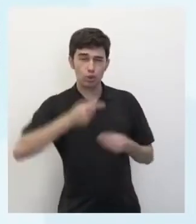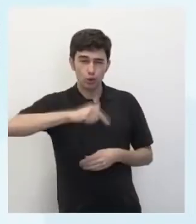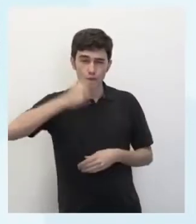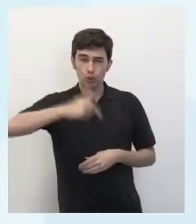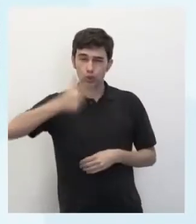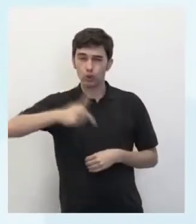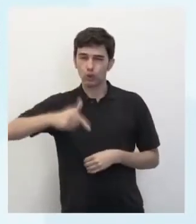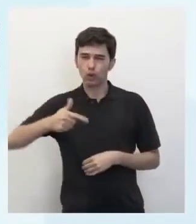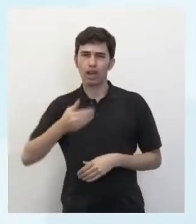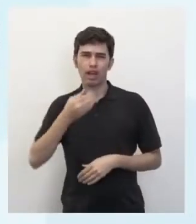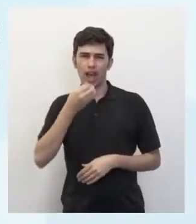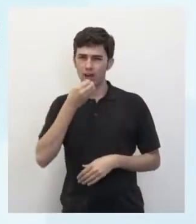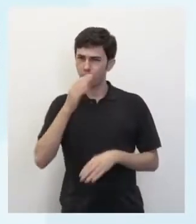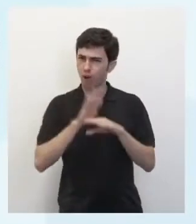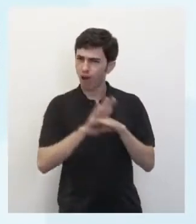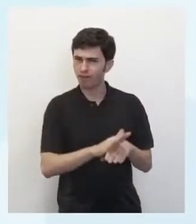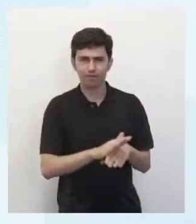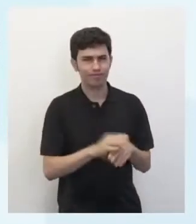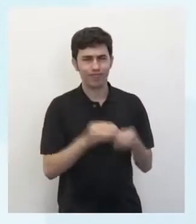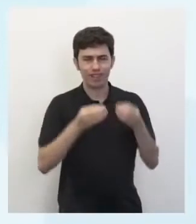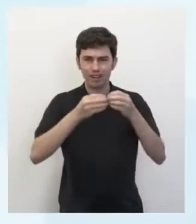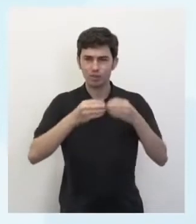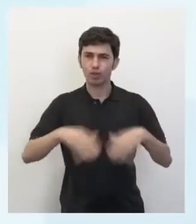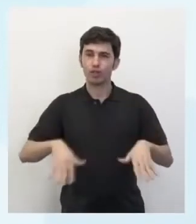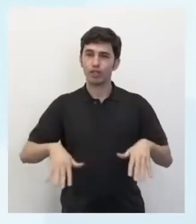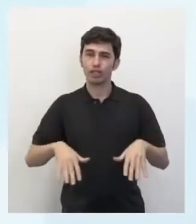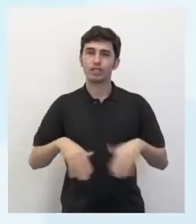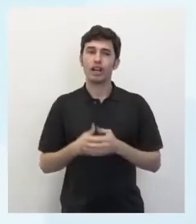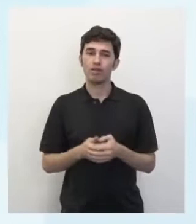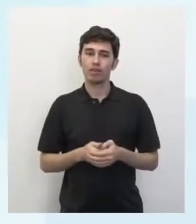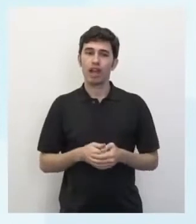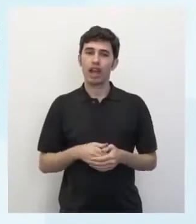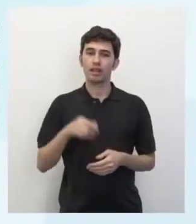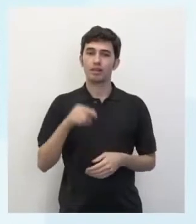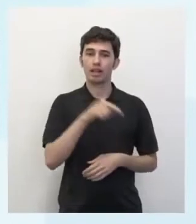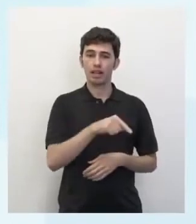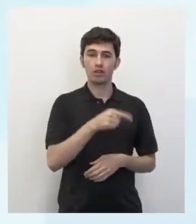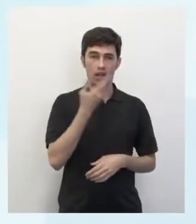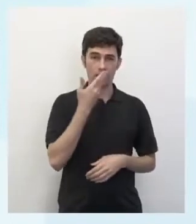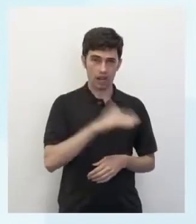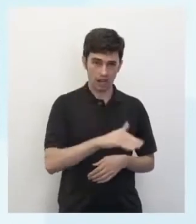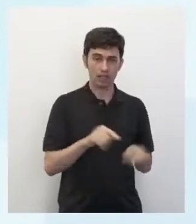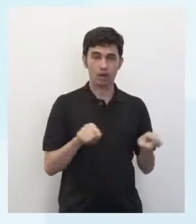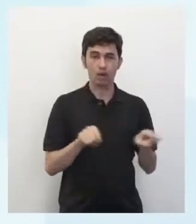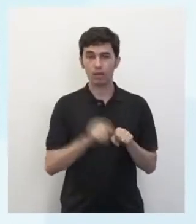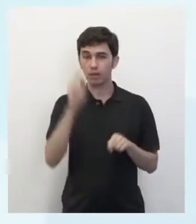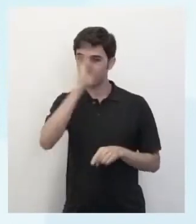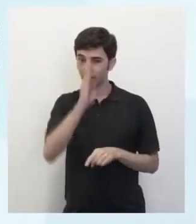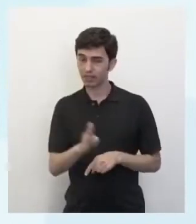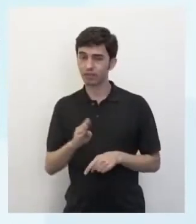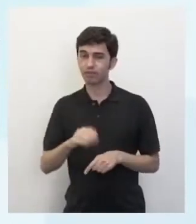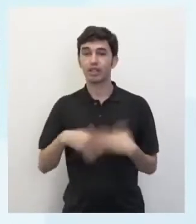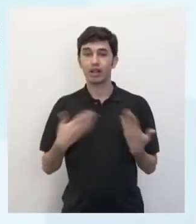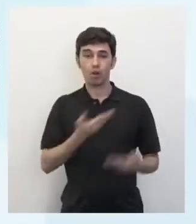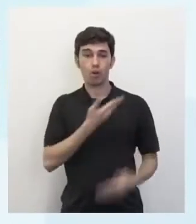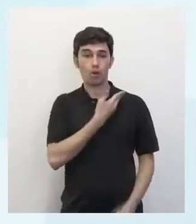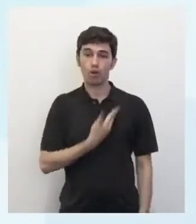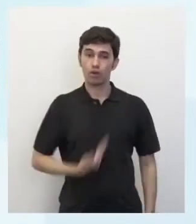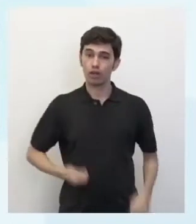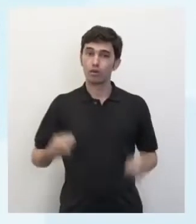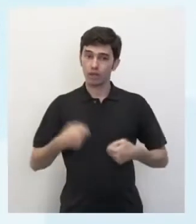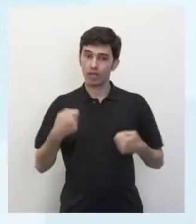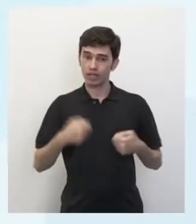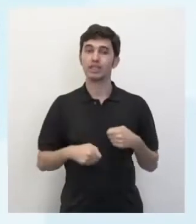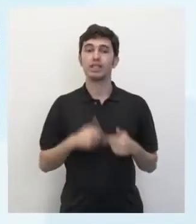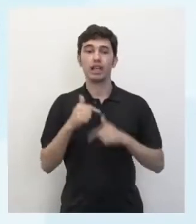negativa tanto a infância em si, como também o Brasil. É preciso que o governo atue iminentemente nesse problema